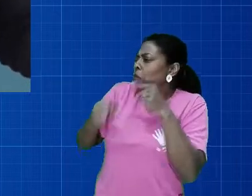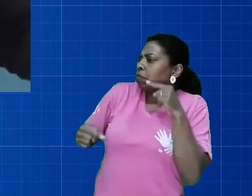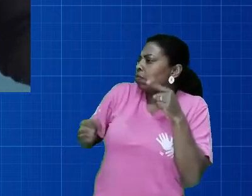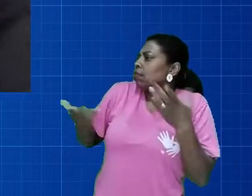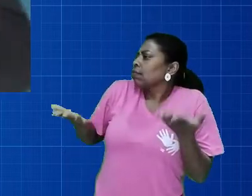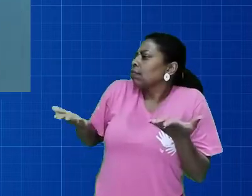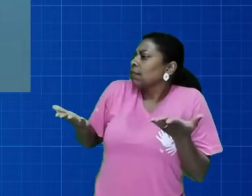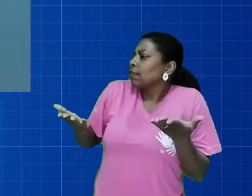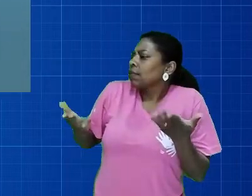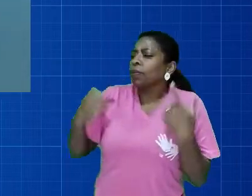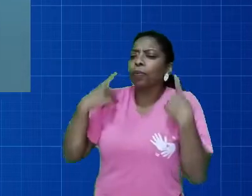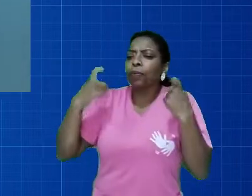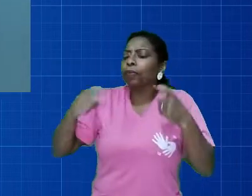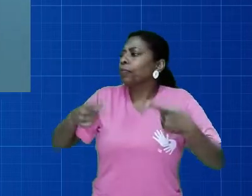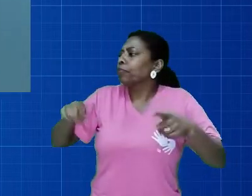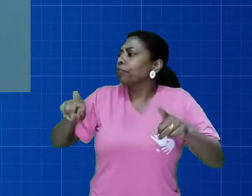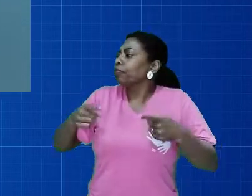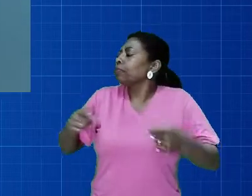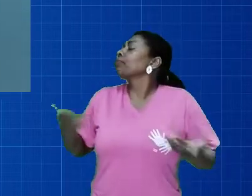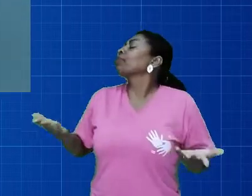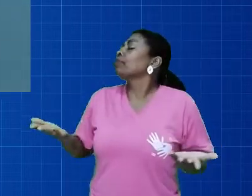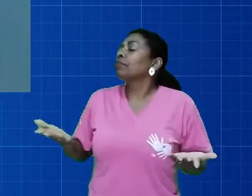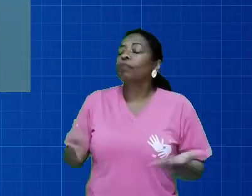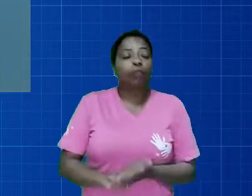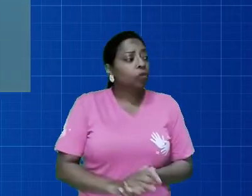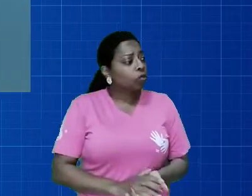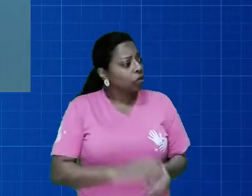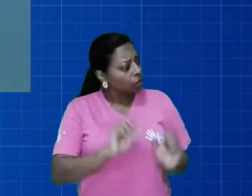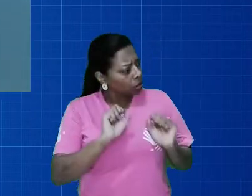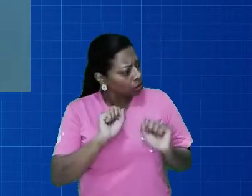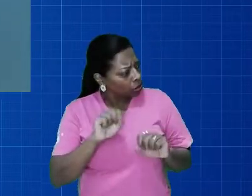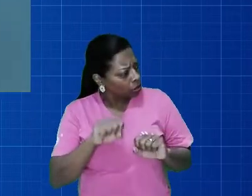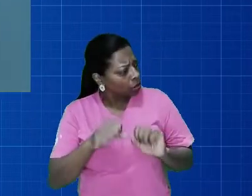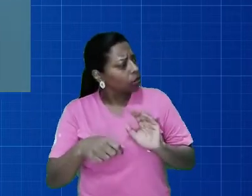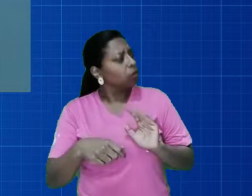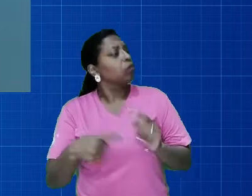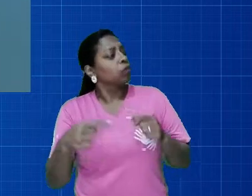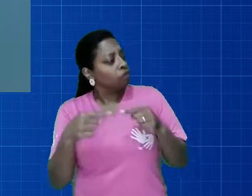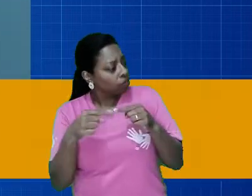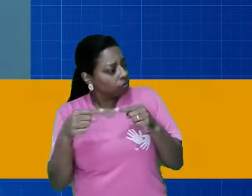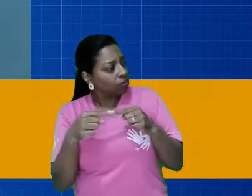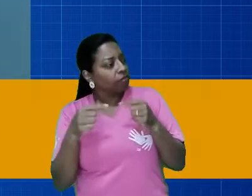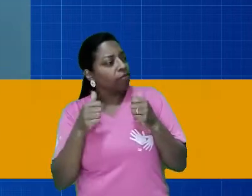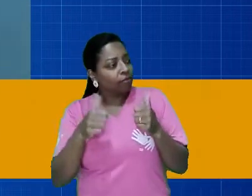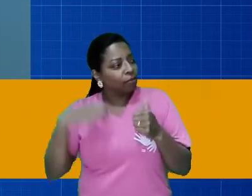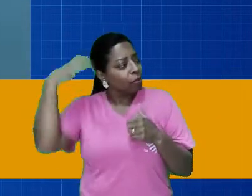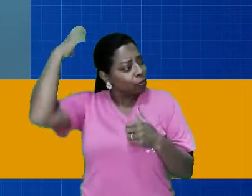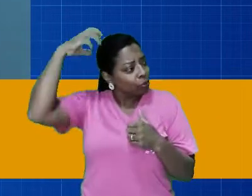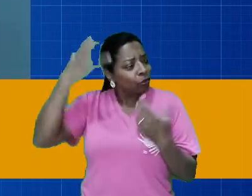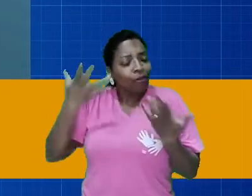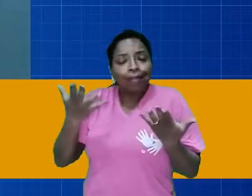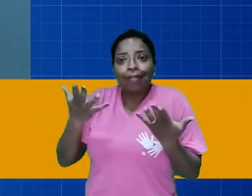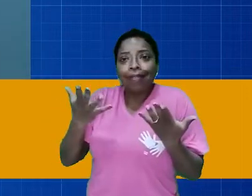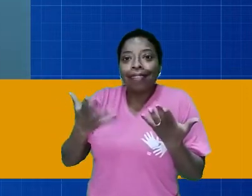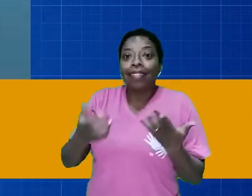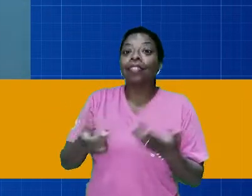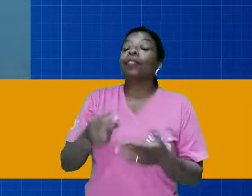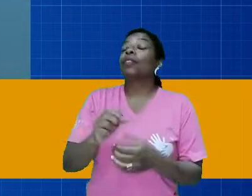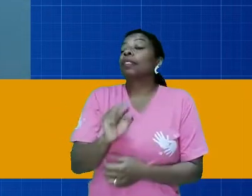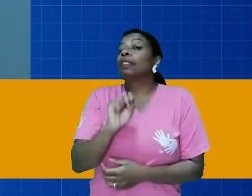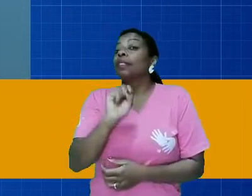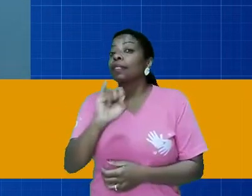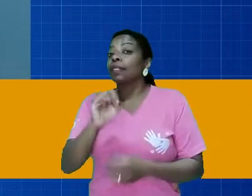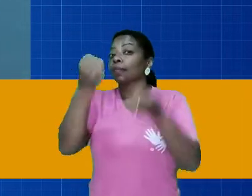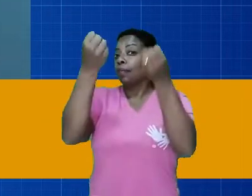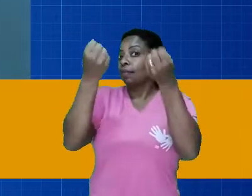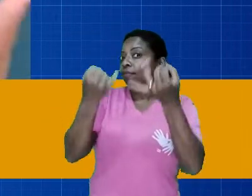ver com o nosso projeto de musicalização? Tem tudo a ver, professora Sônia. Quando a gente está contando uma